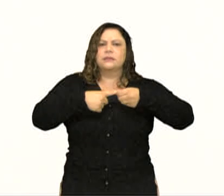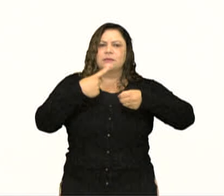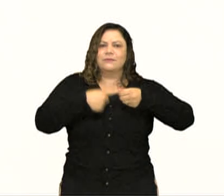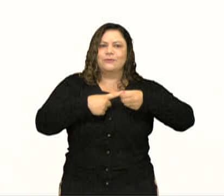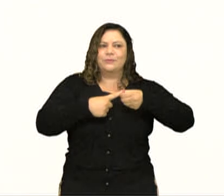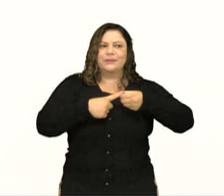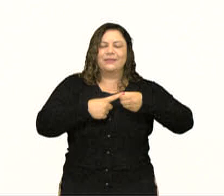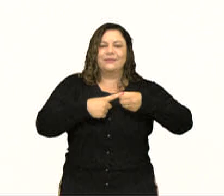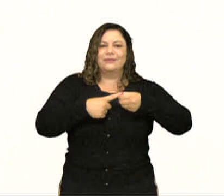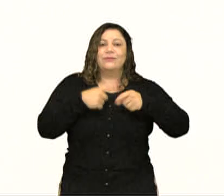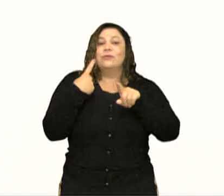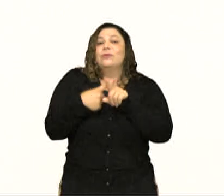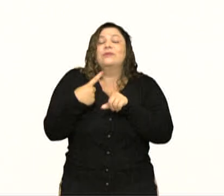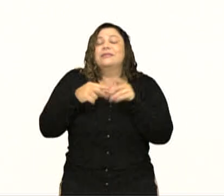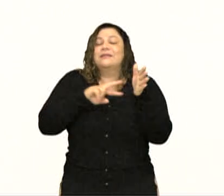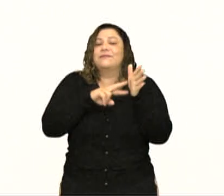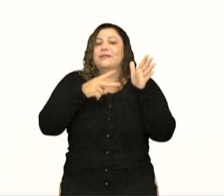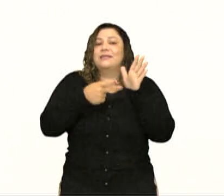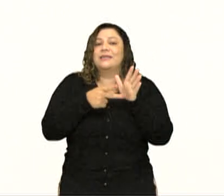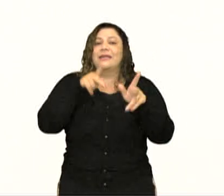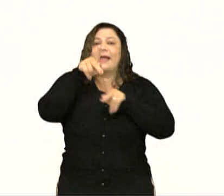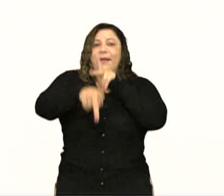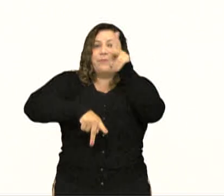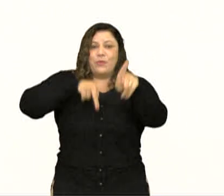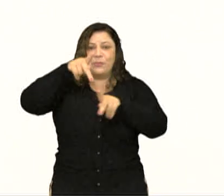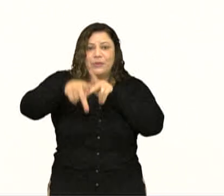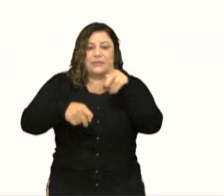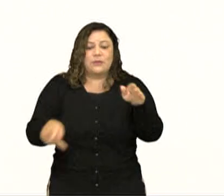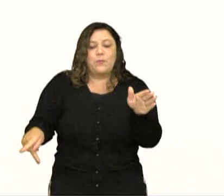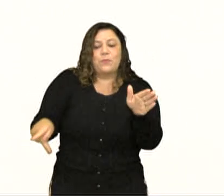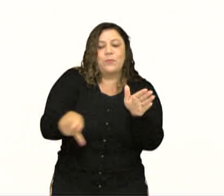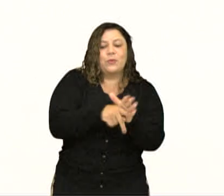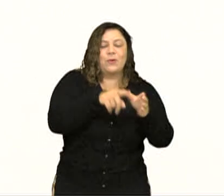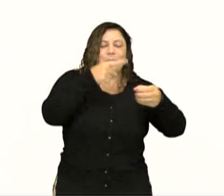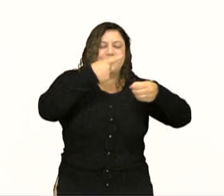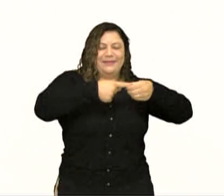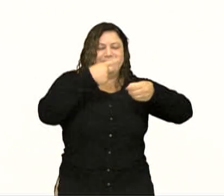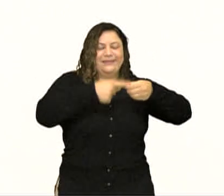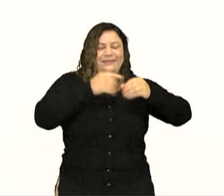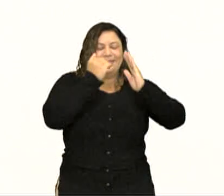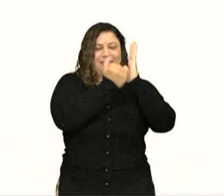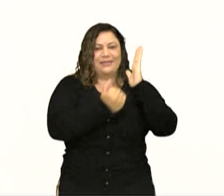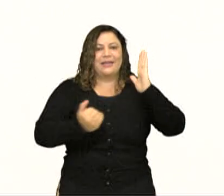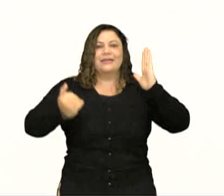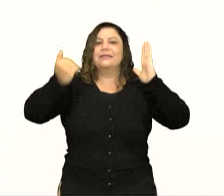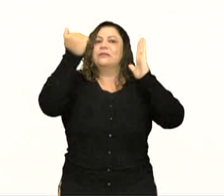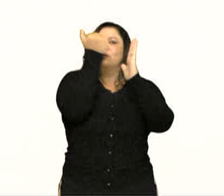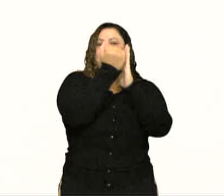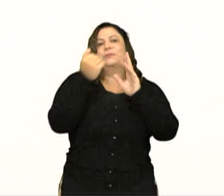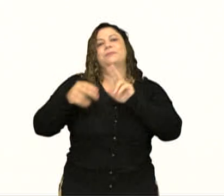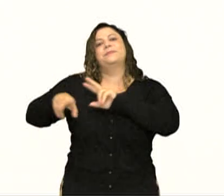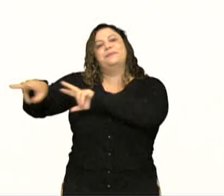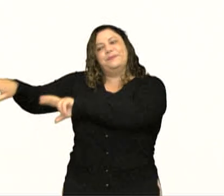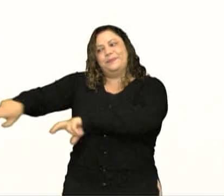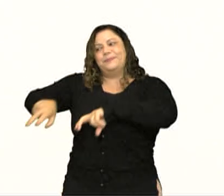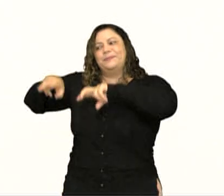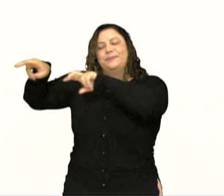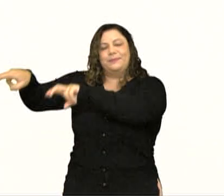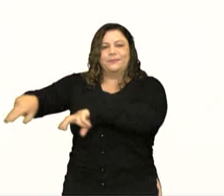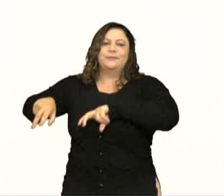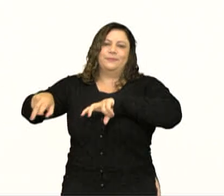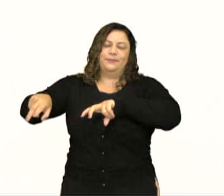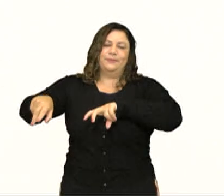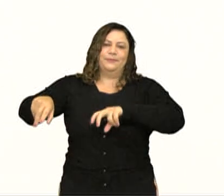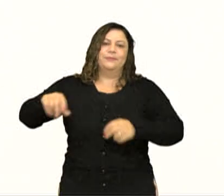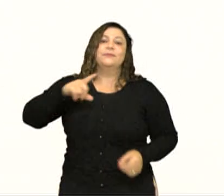Que a população residente nas cidades é superior à população rural. Então, ter